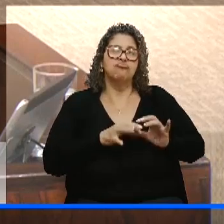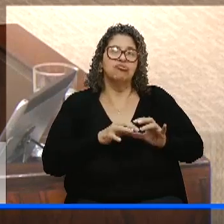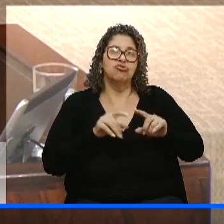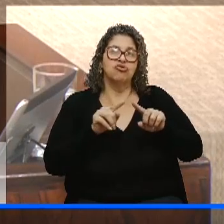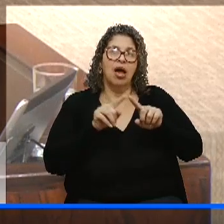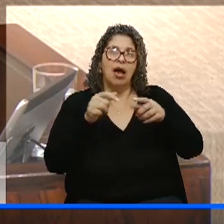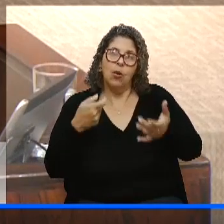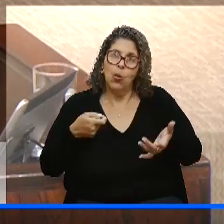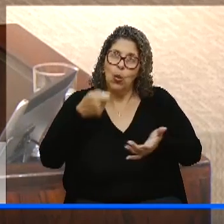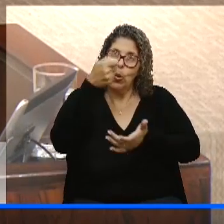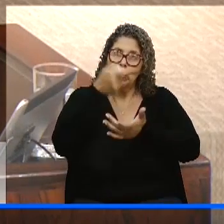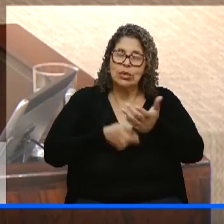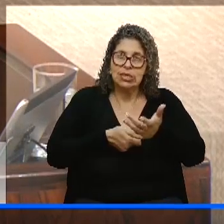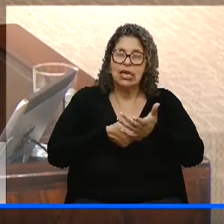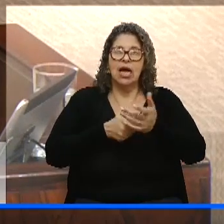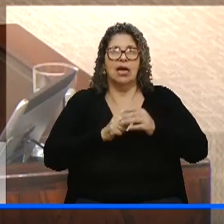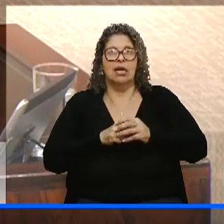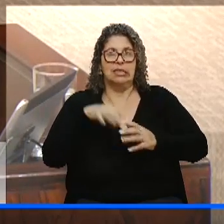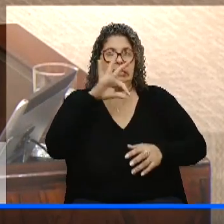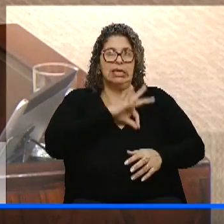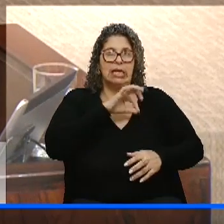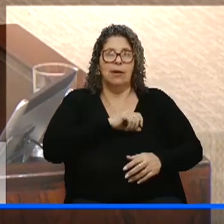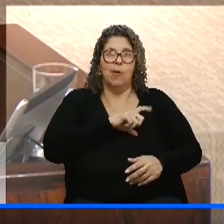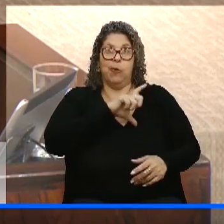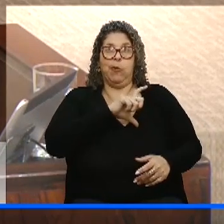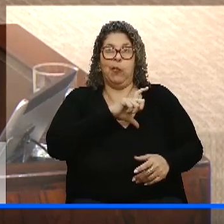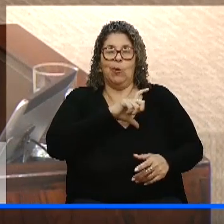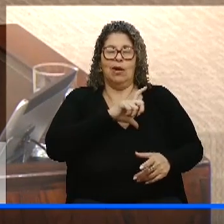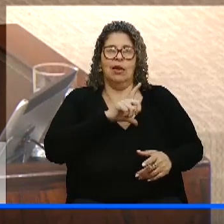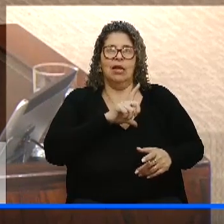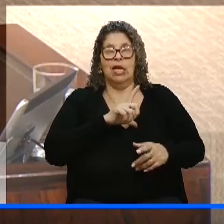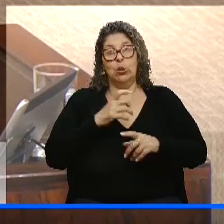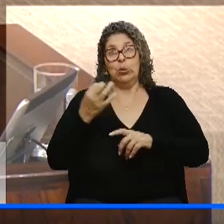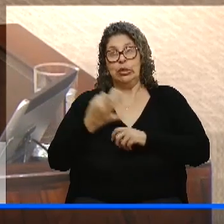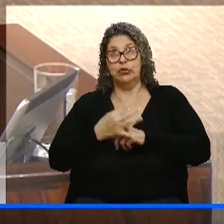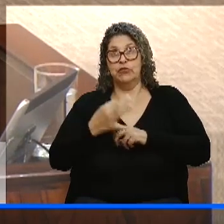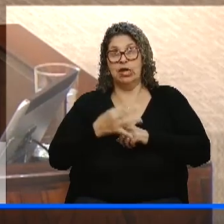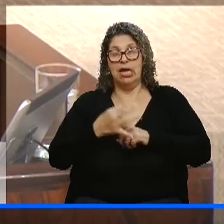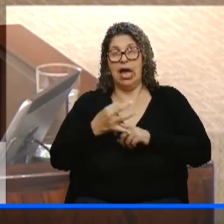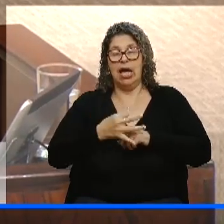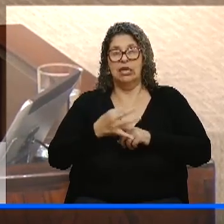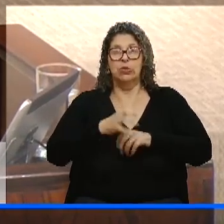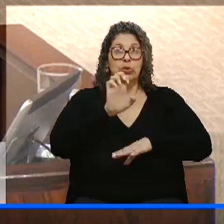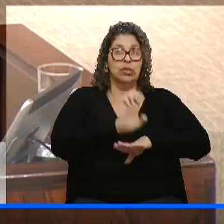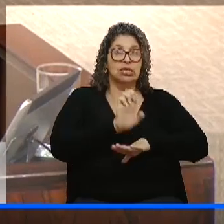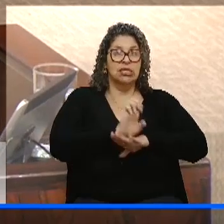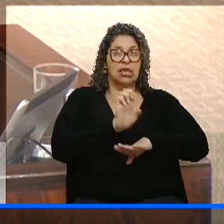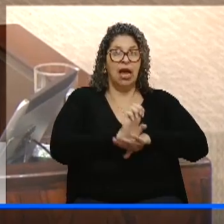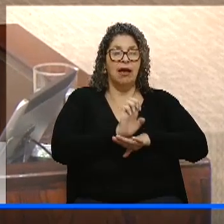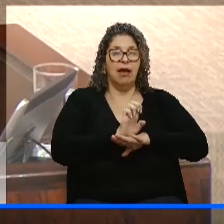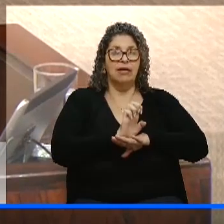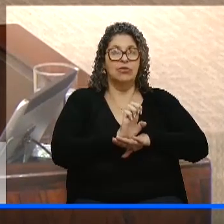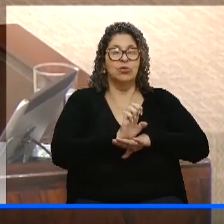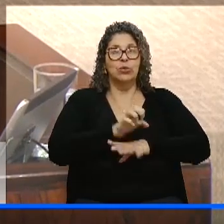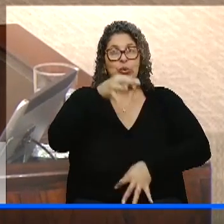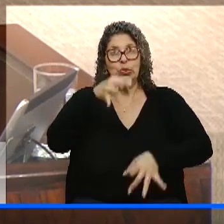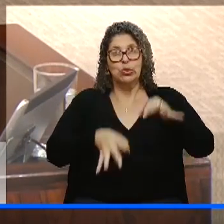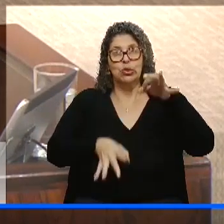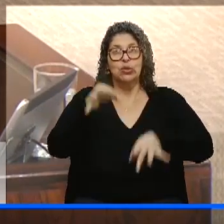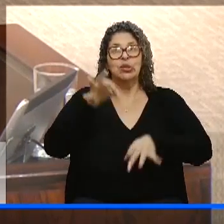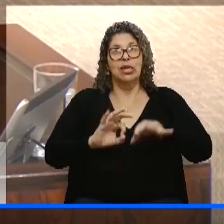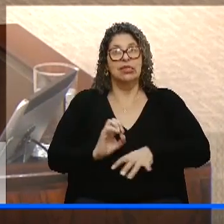concursados com altos salários que atuam como advogados do estado nas ações judiciais que porventura